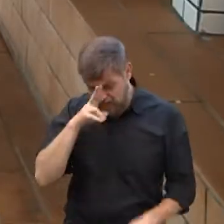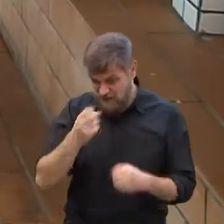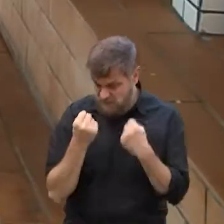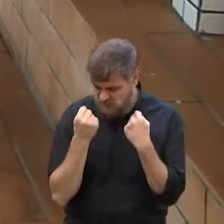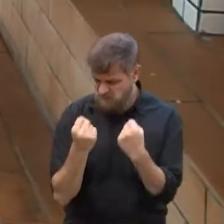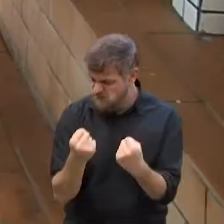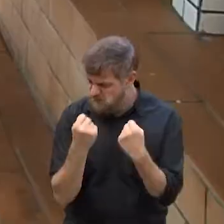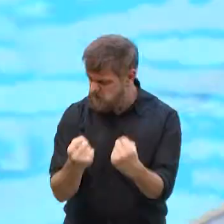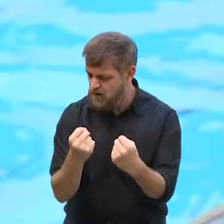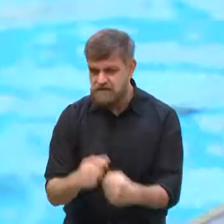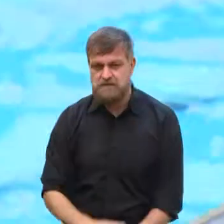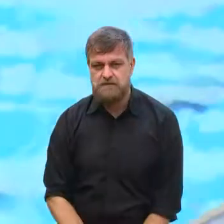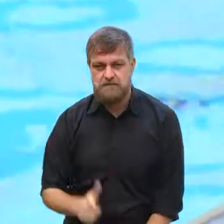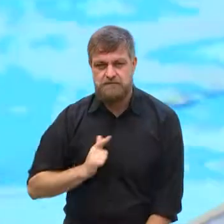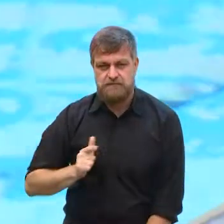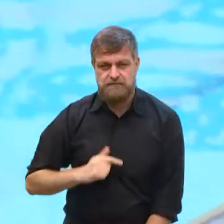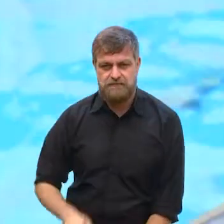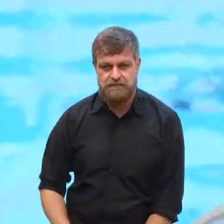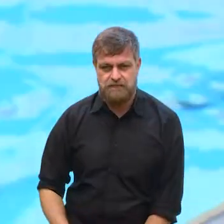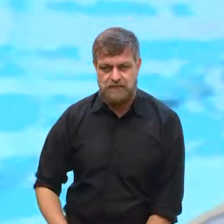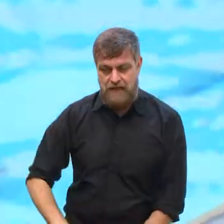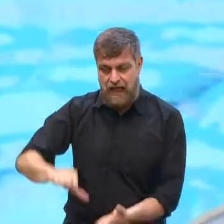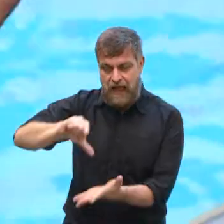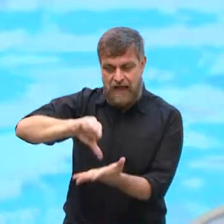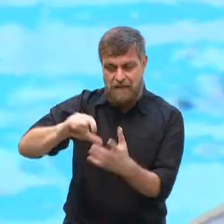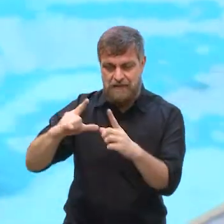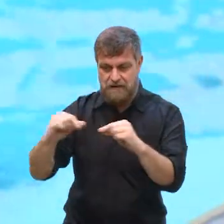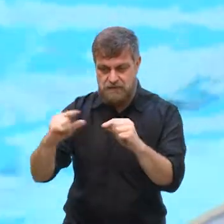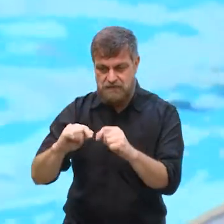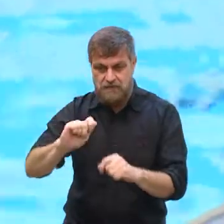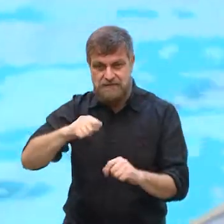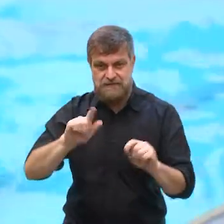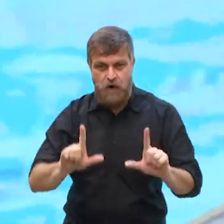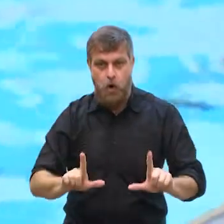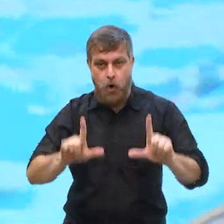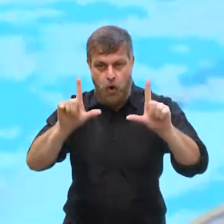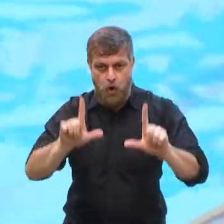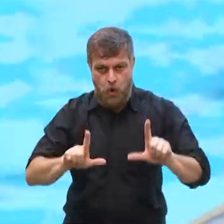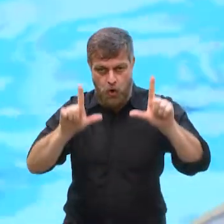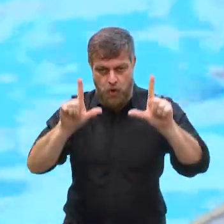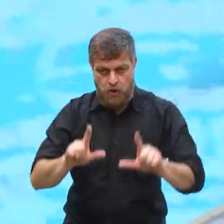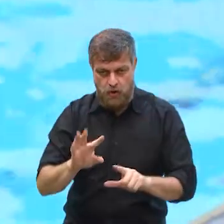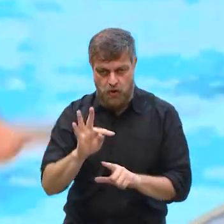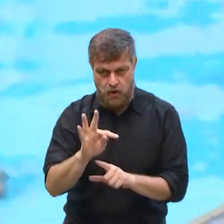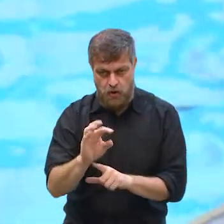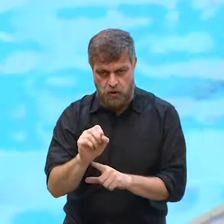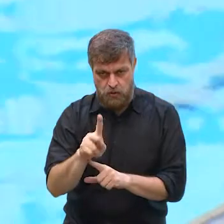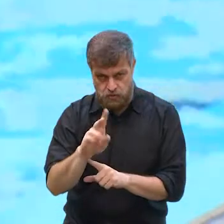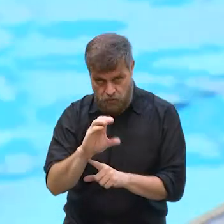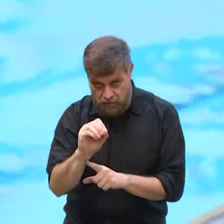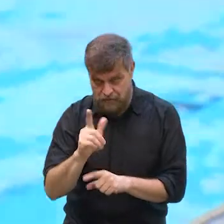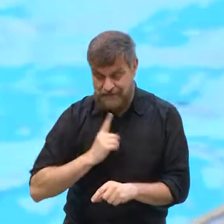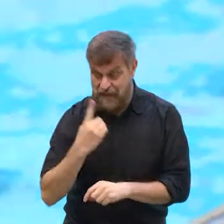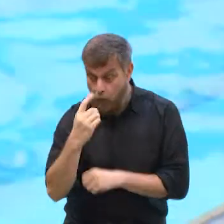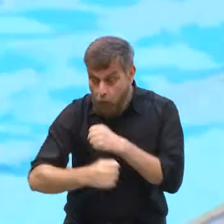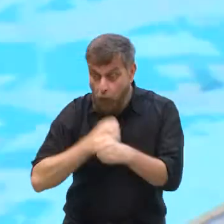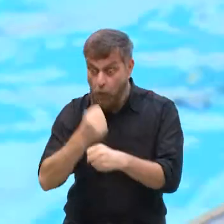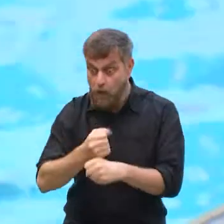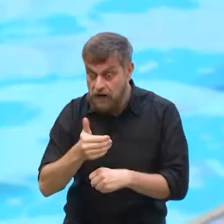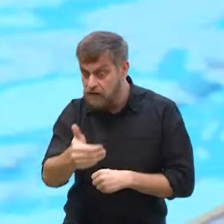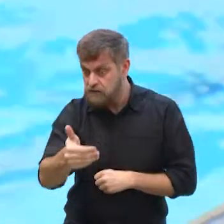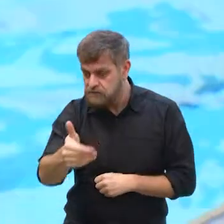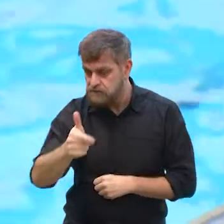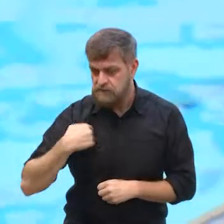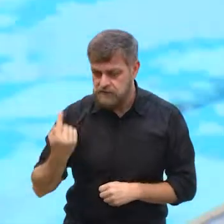está treinando muito forte. Tóquio é um pouco aí, menos de um ano a gente tem, então a gente tem que estar focado para isso.